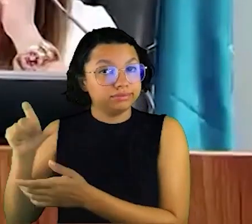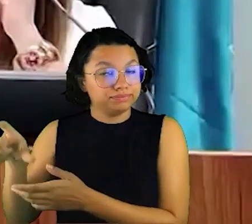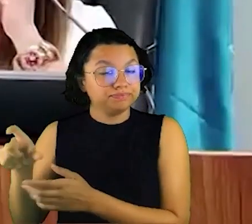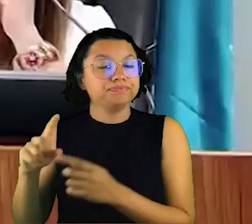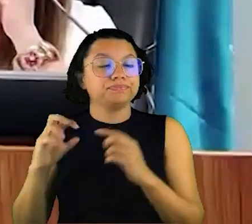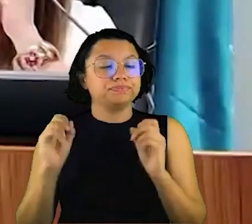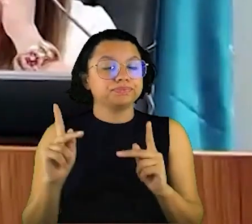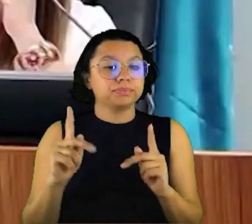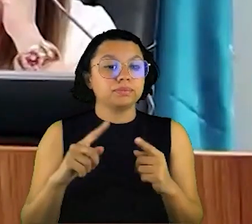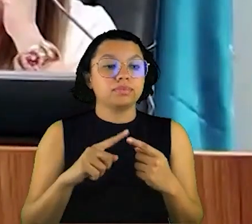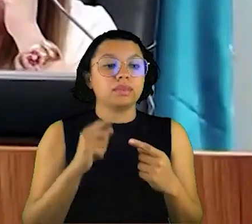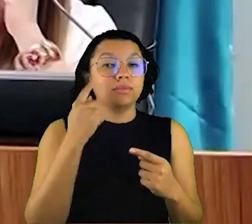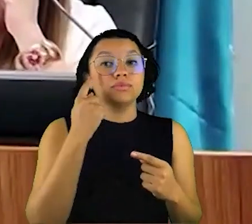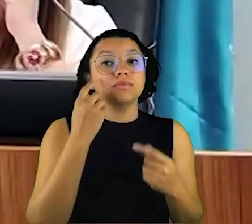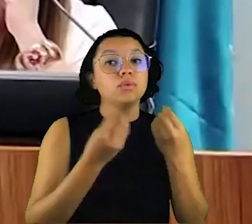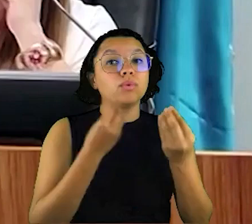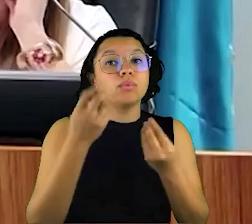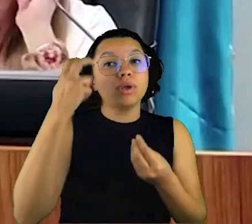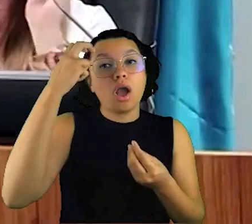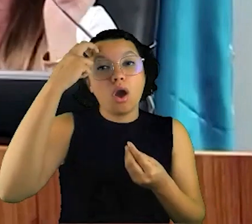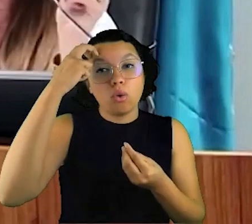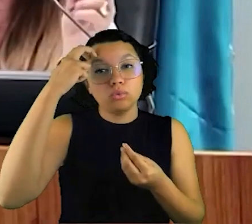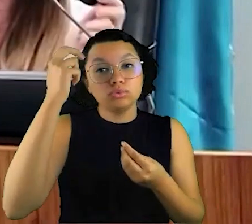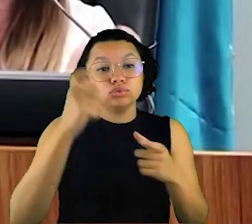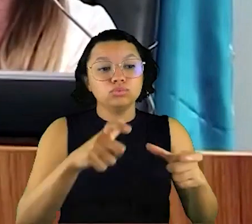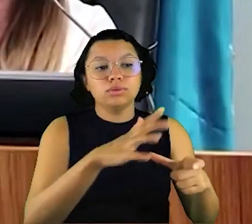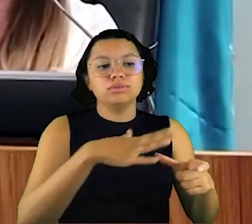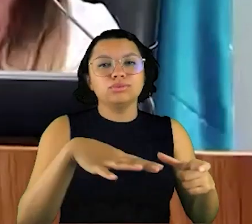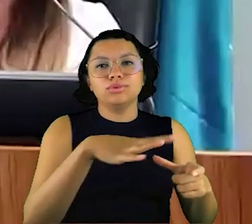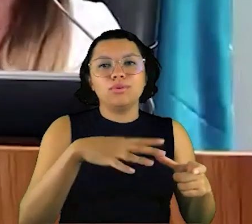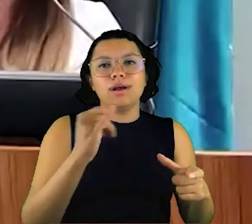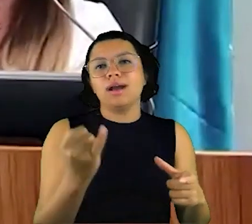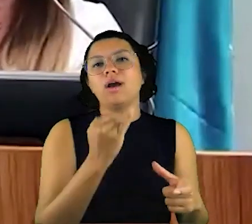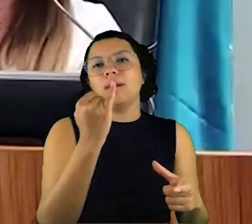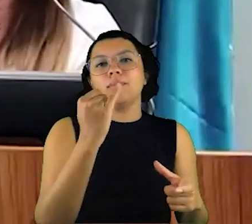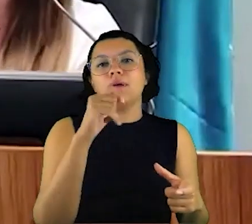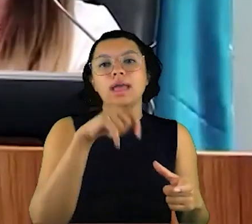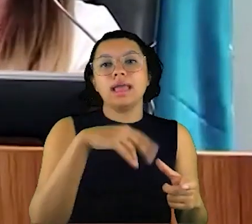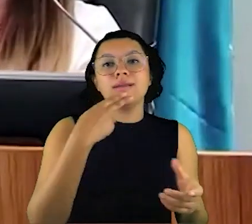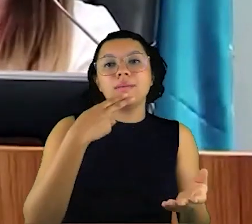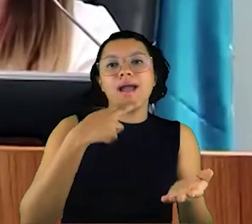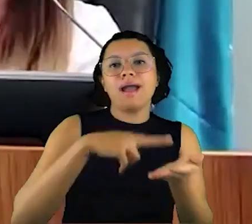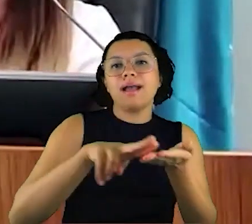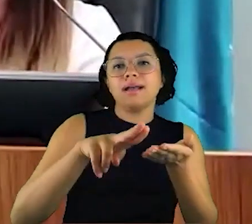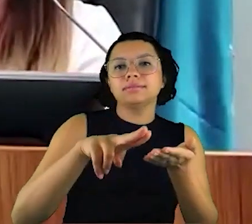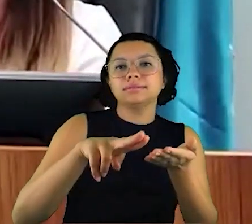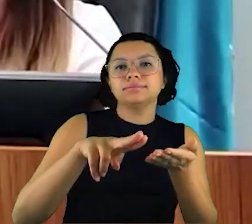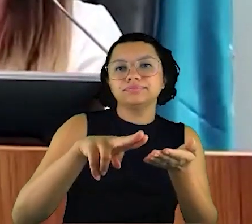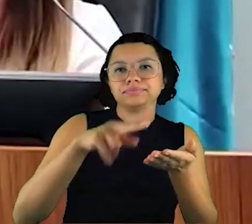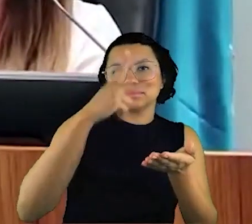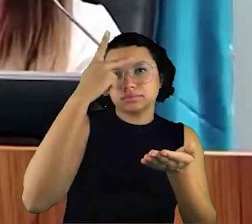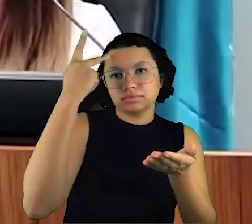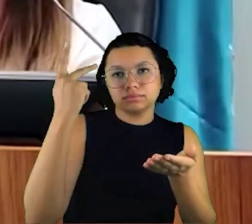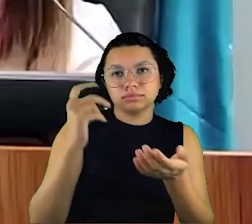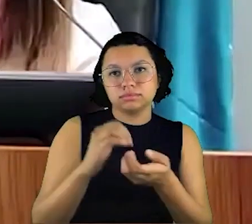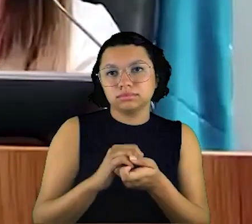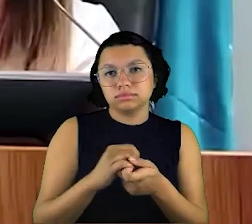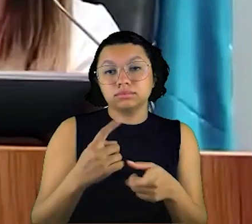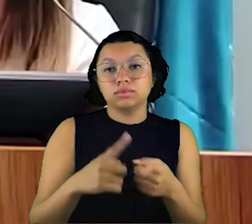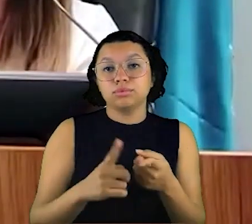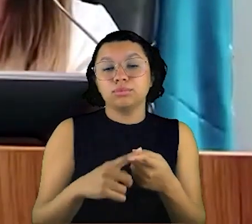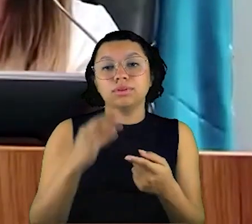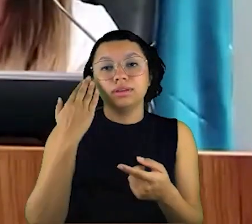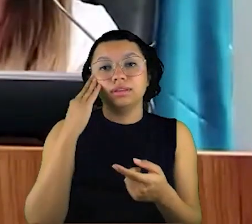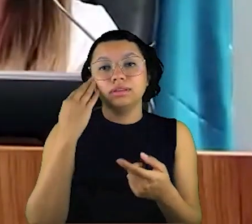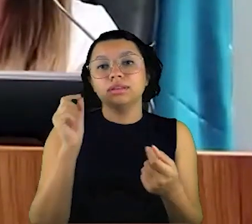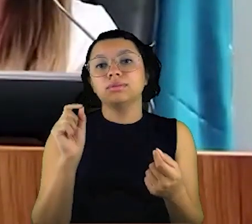a respeito. Você vê como a cultura local é relevante. Ele não manda carta, porque ele